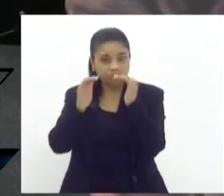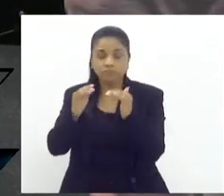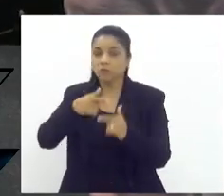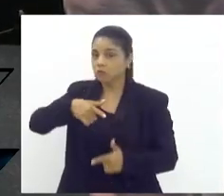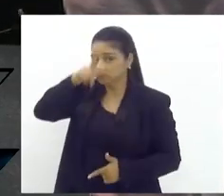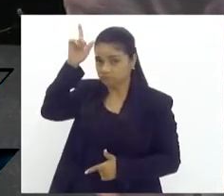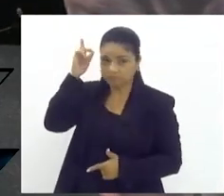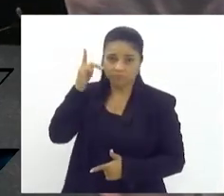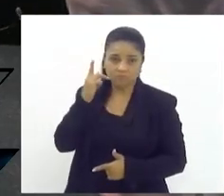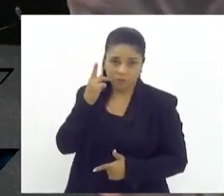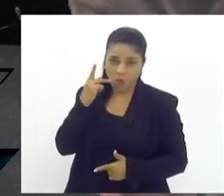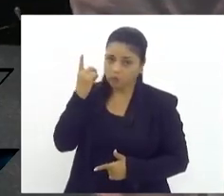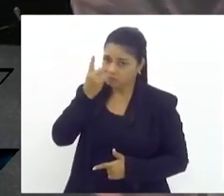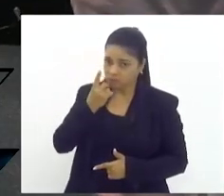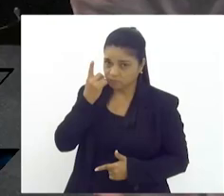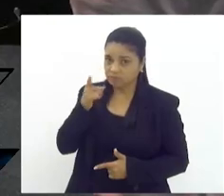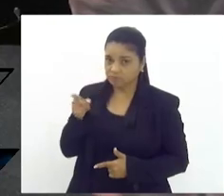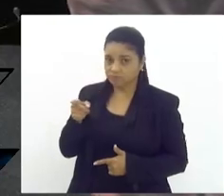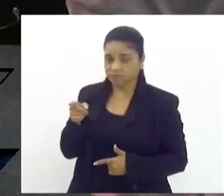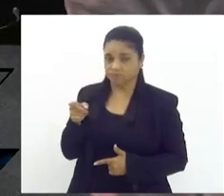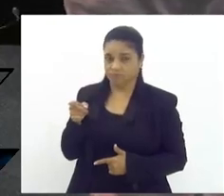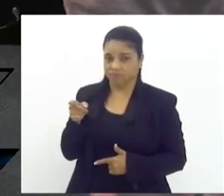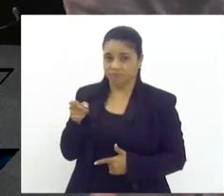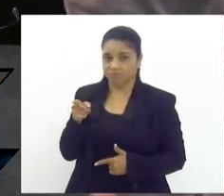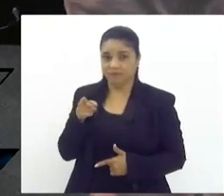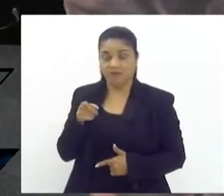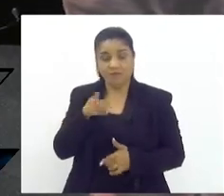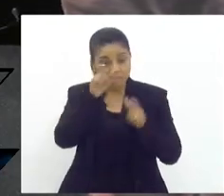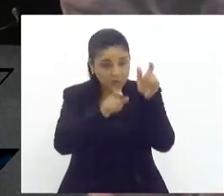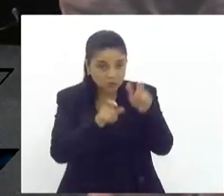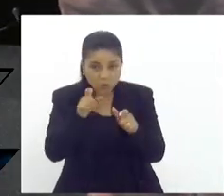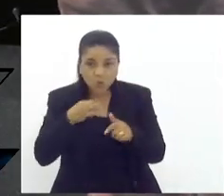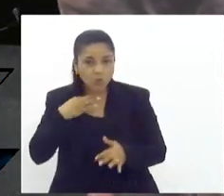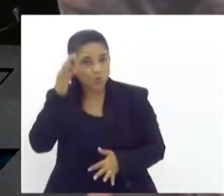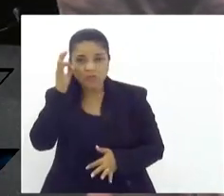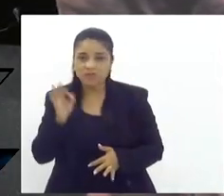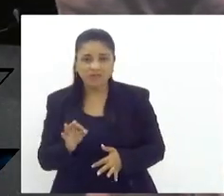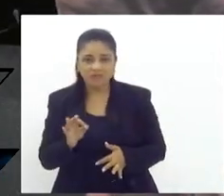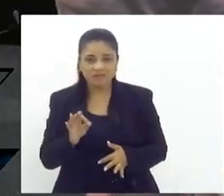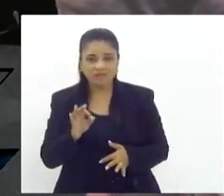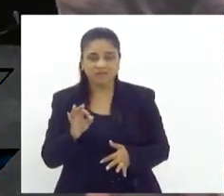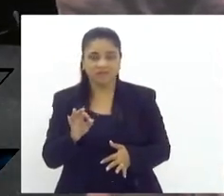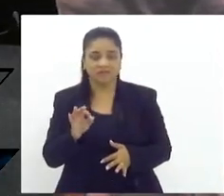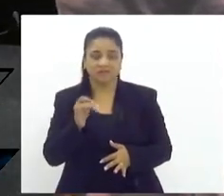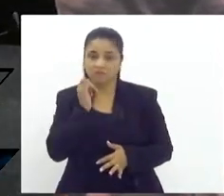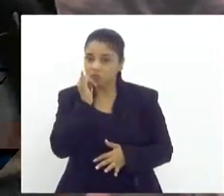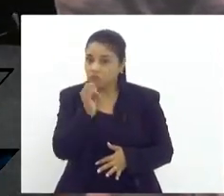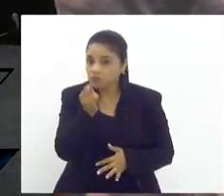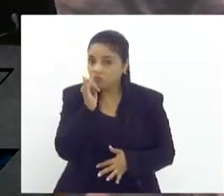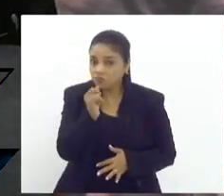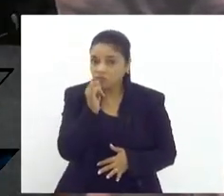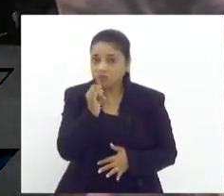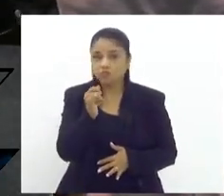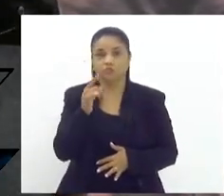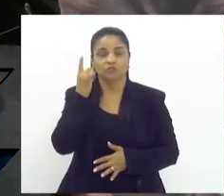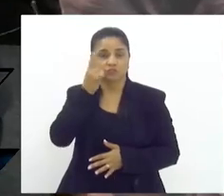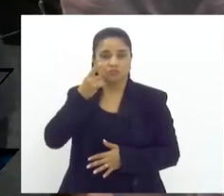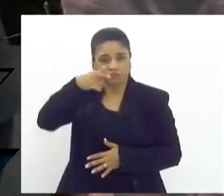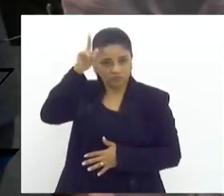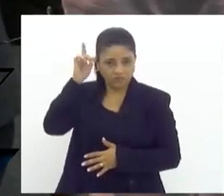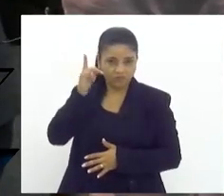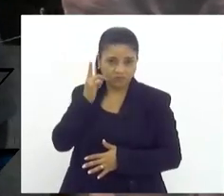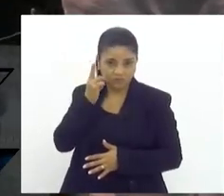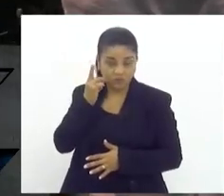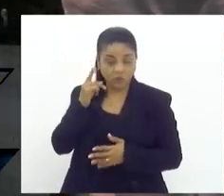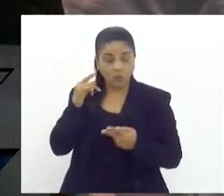então às vezes as pessoas não entendem as colocações ele pode ter feito um